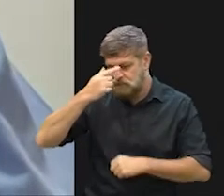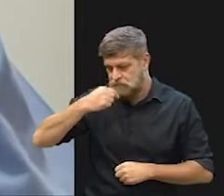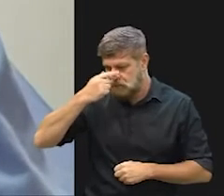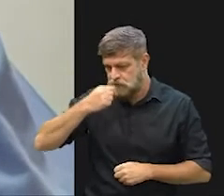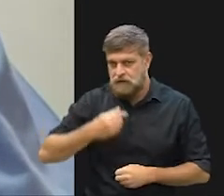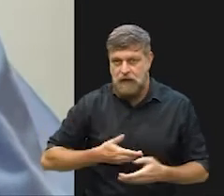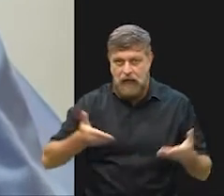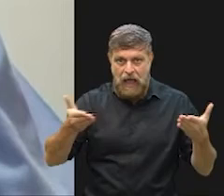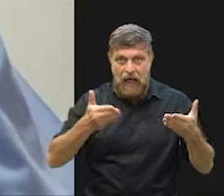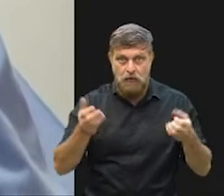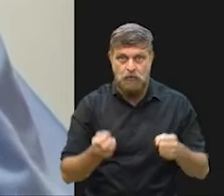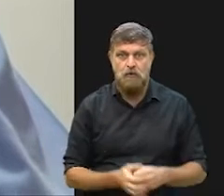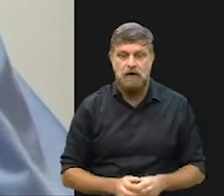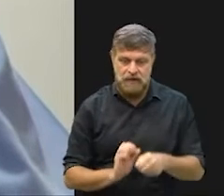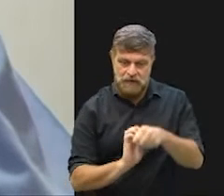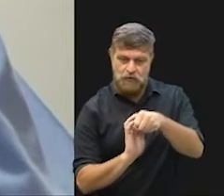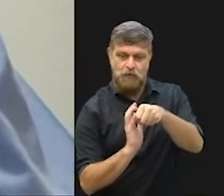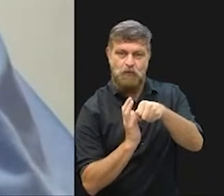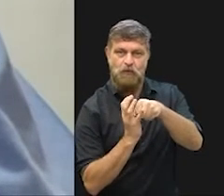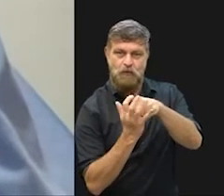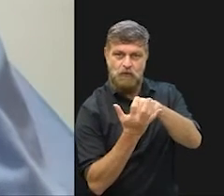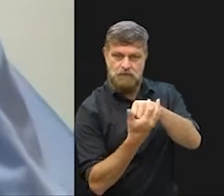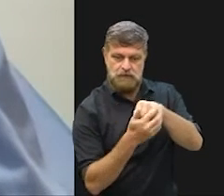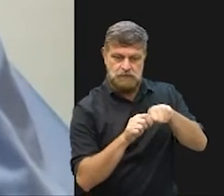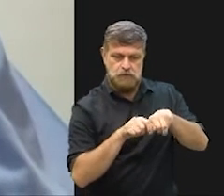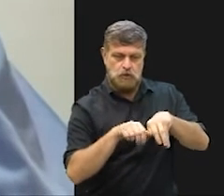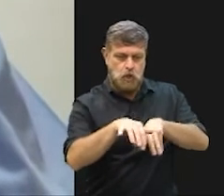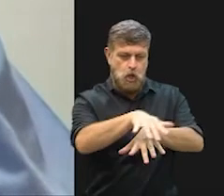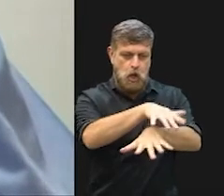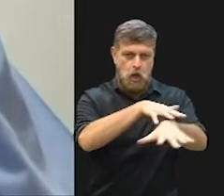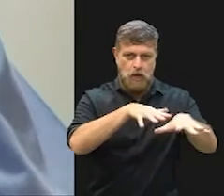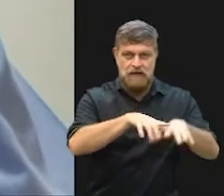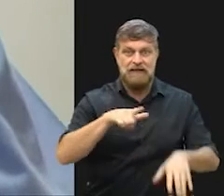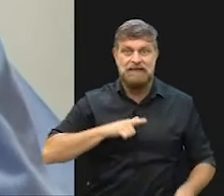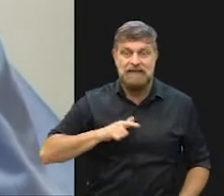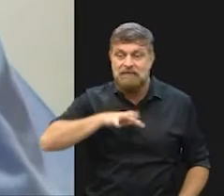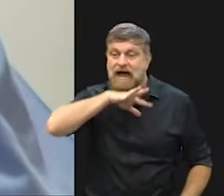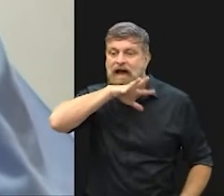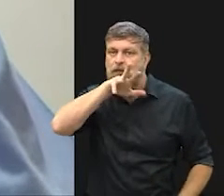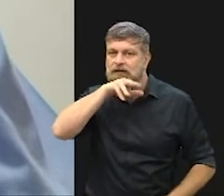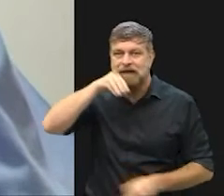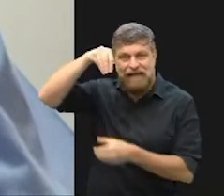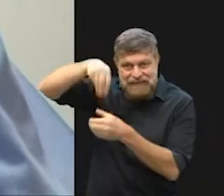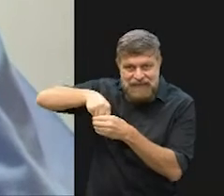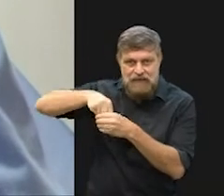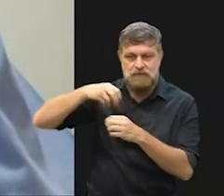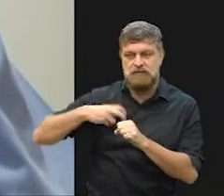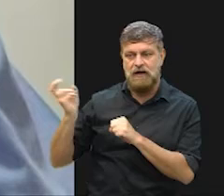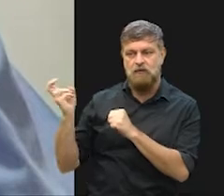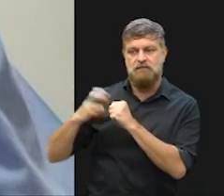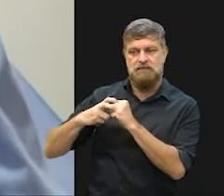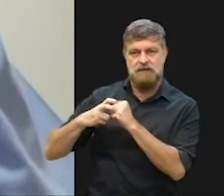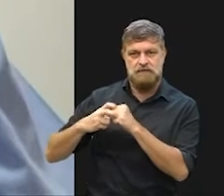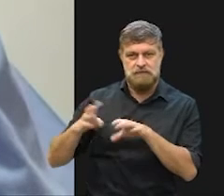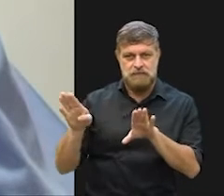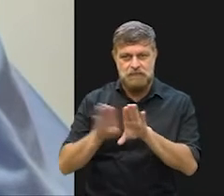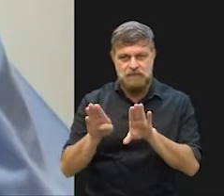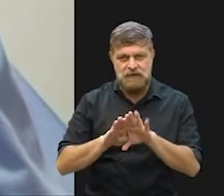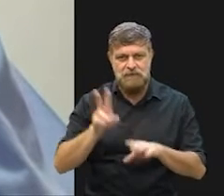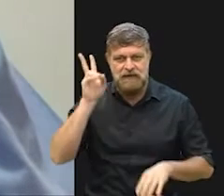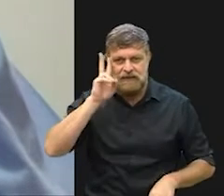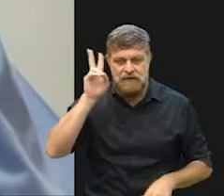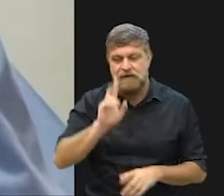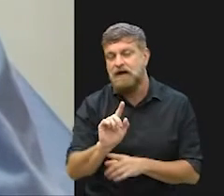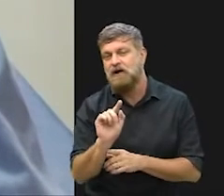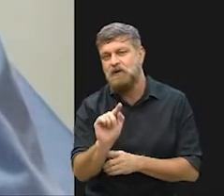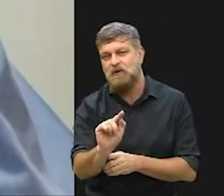ainda acontece, o Covid-19, todos eles vieram de reservatórios silvestres. Não podemos esquecer também dos